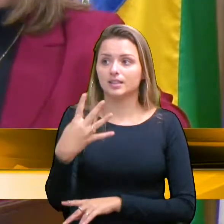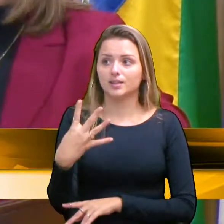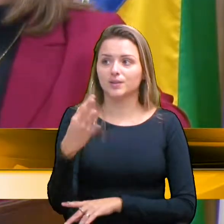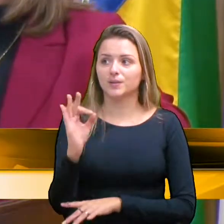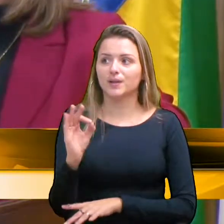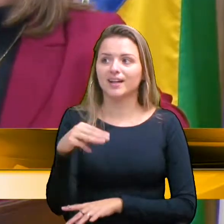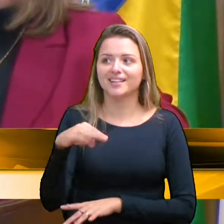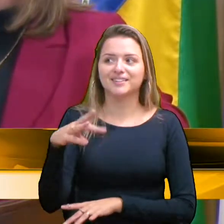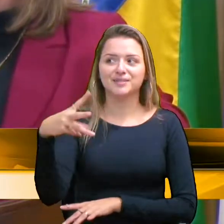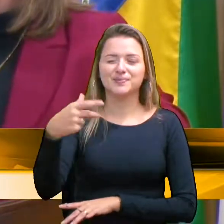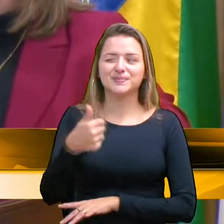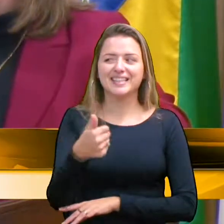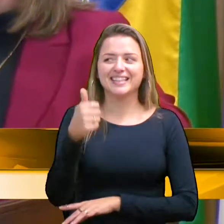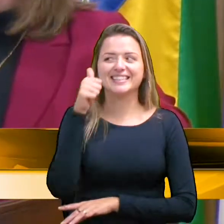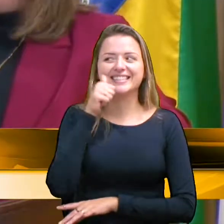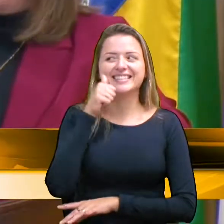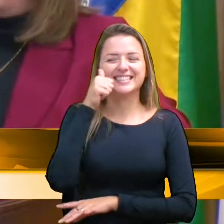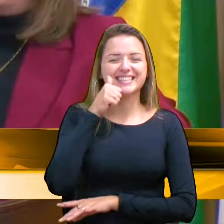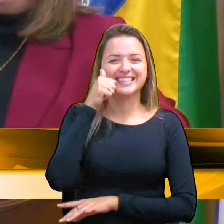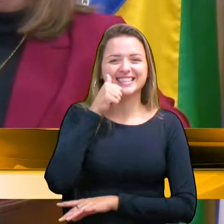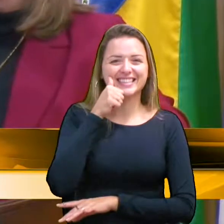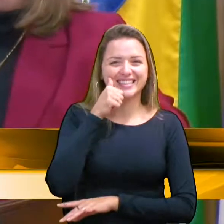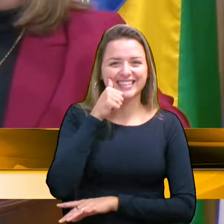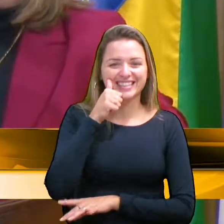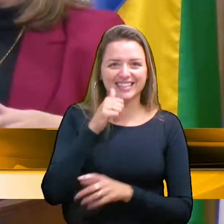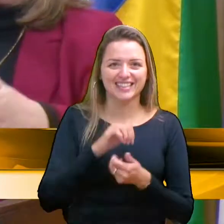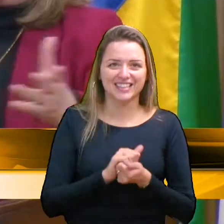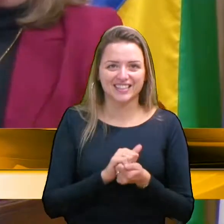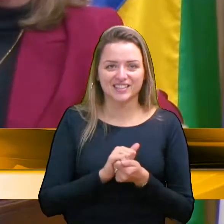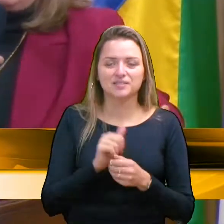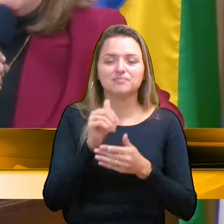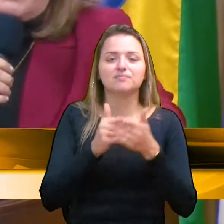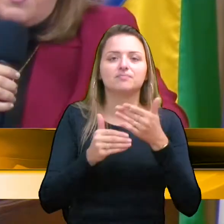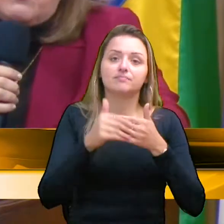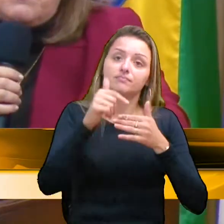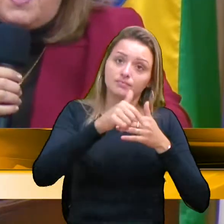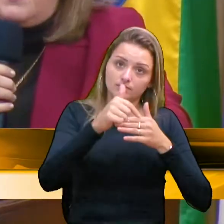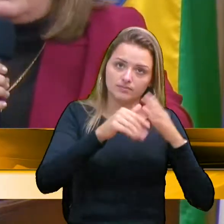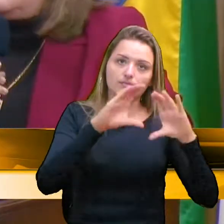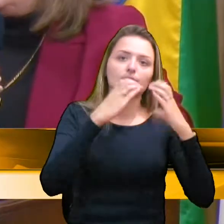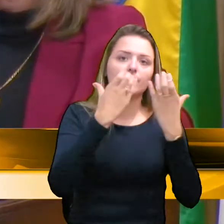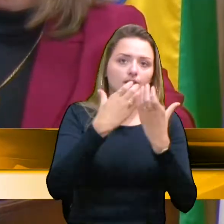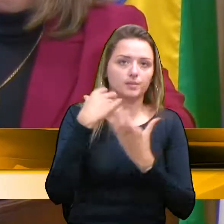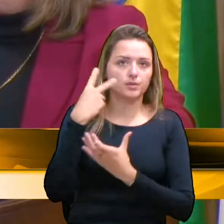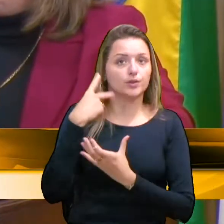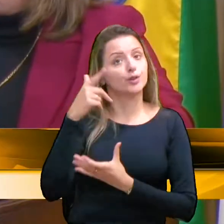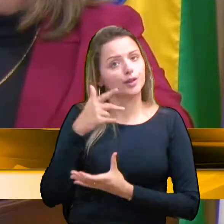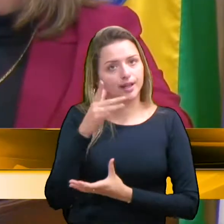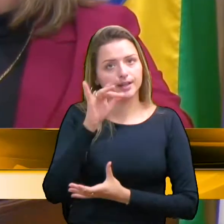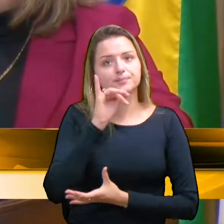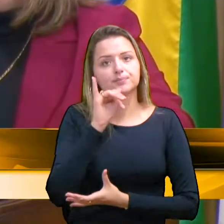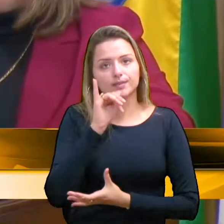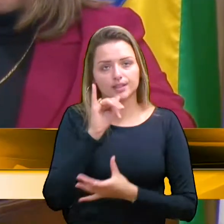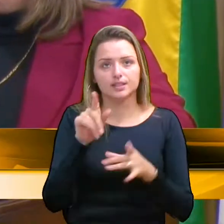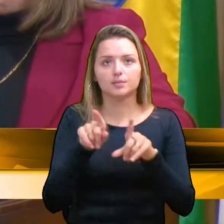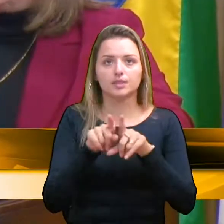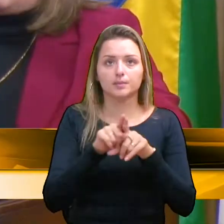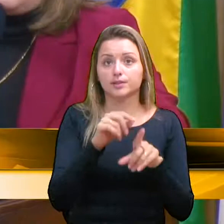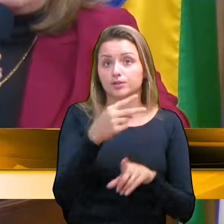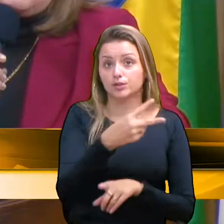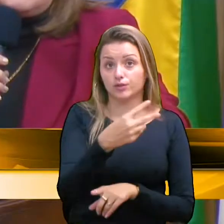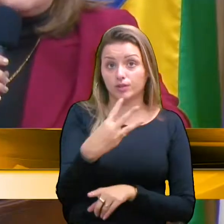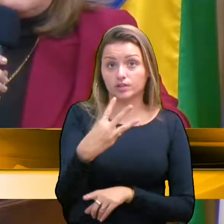74 milhões são mulheres. E apesar disso, né, esse parlamento também é um exemplo. De